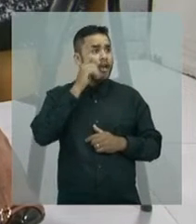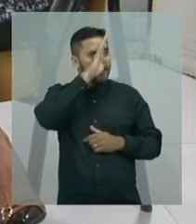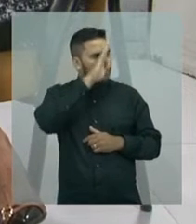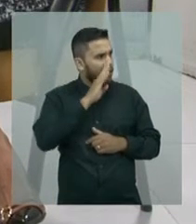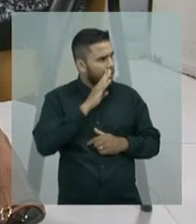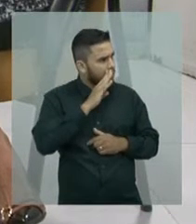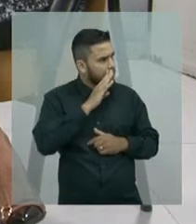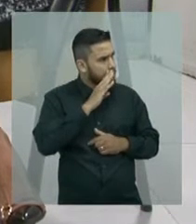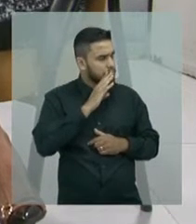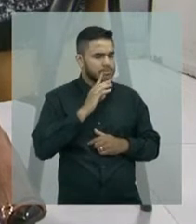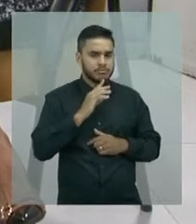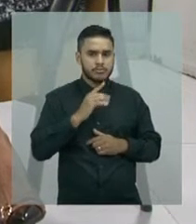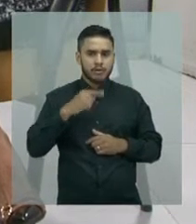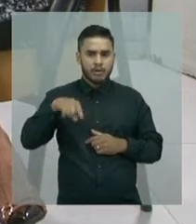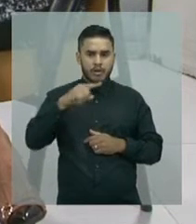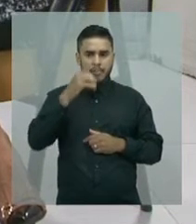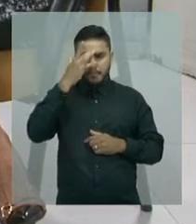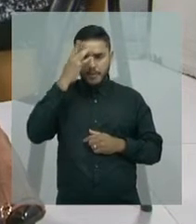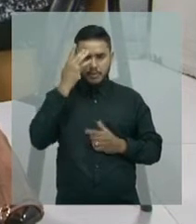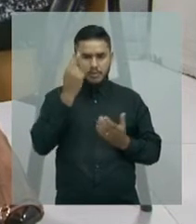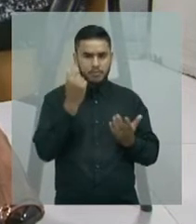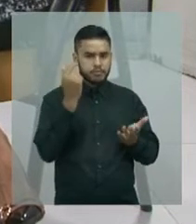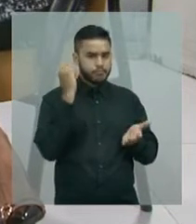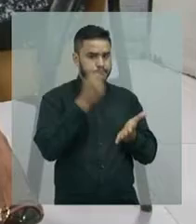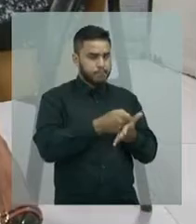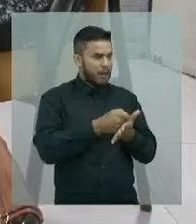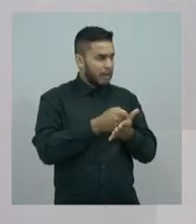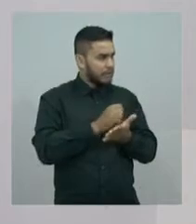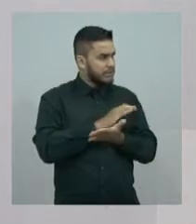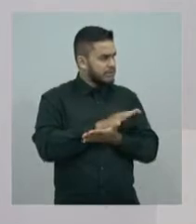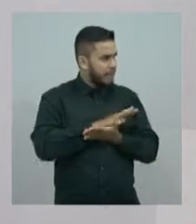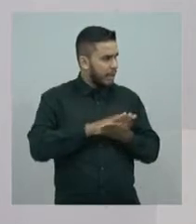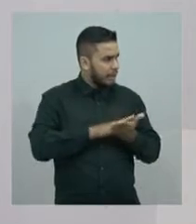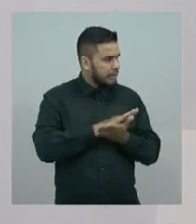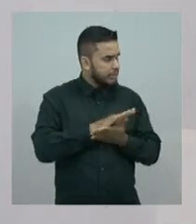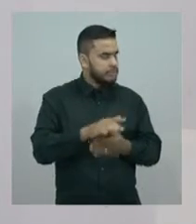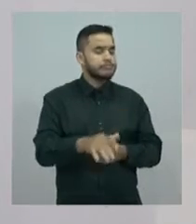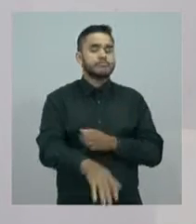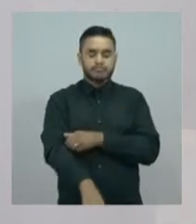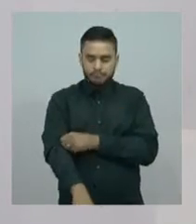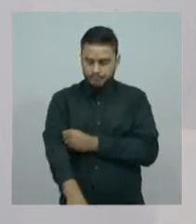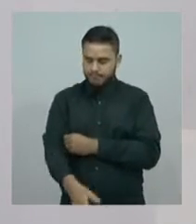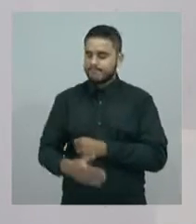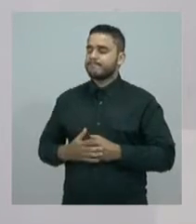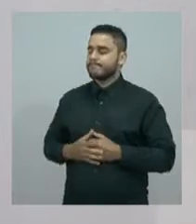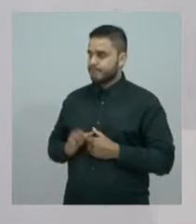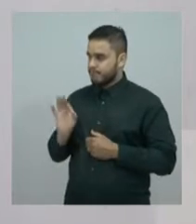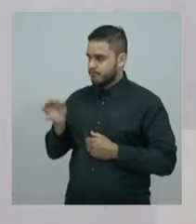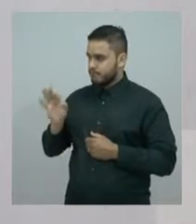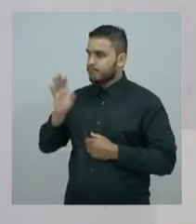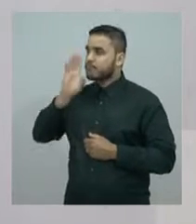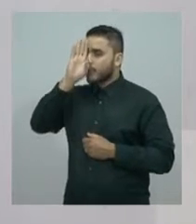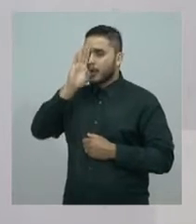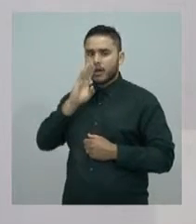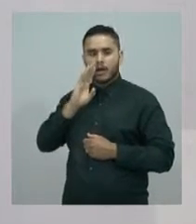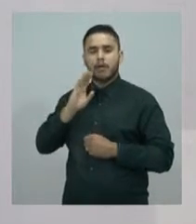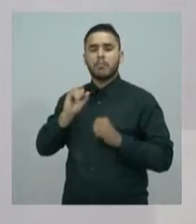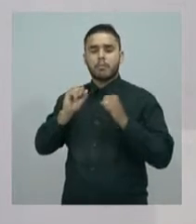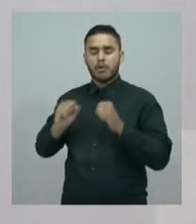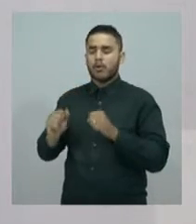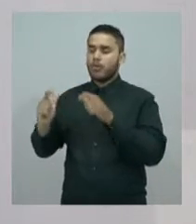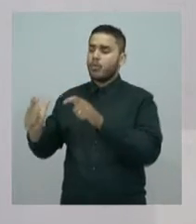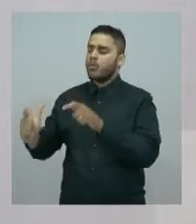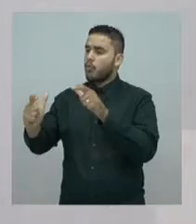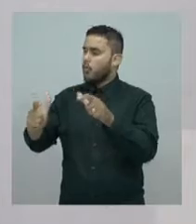né? A pessoa não paga nada, não é isso? Exato. É gratuito, né? A pessoa basta chegar em qualquer um dos